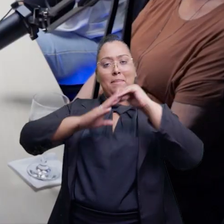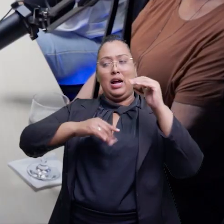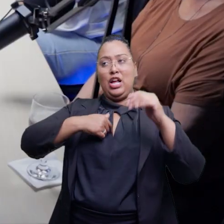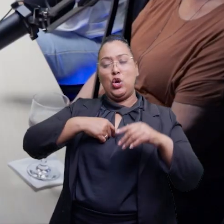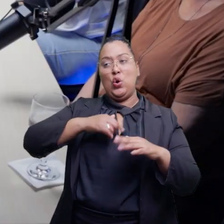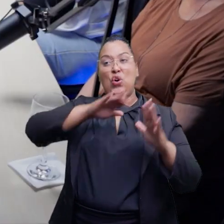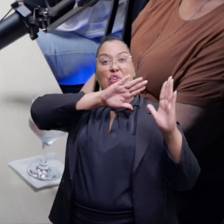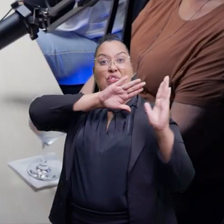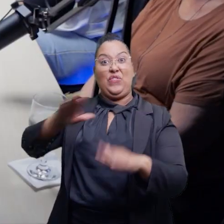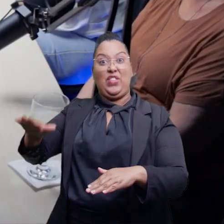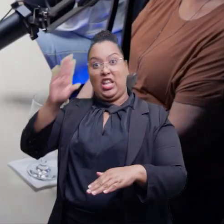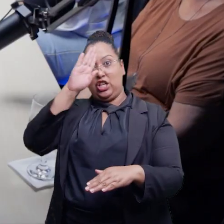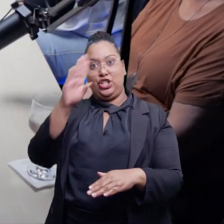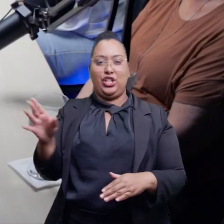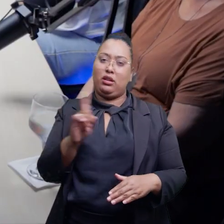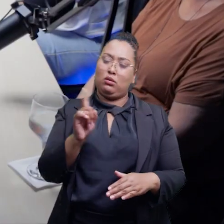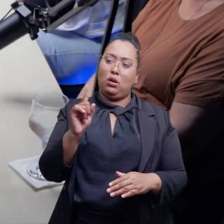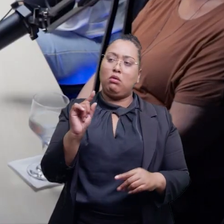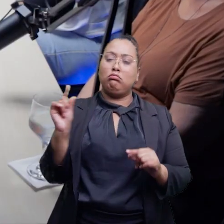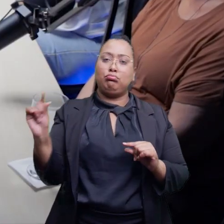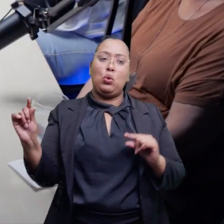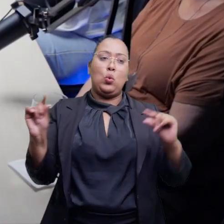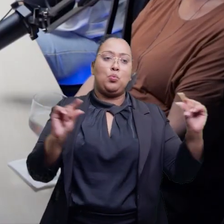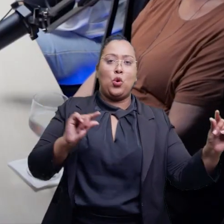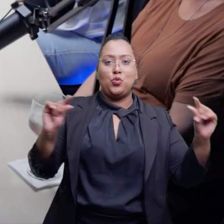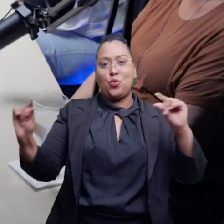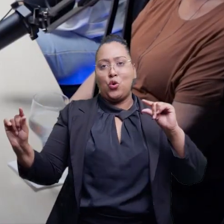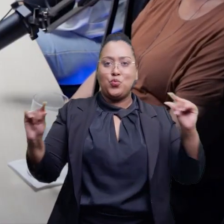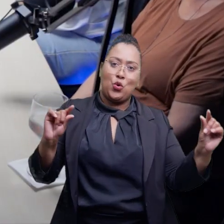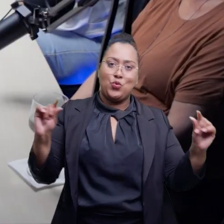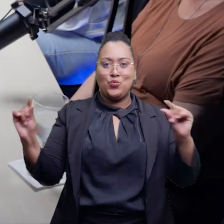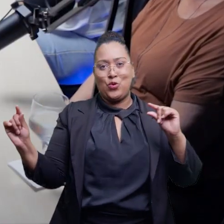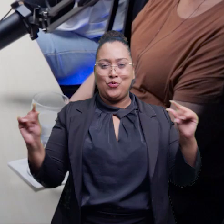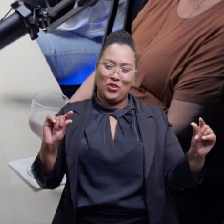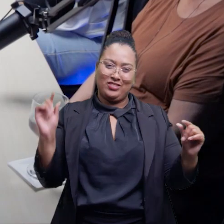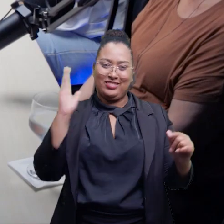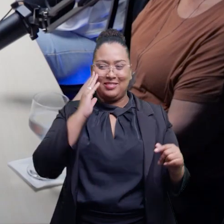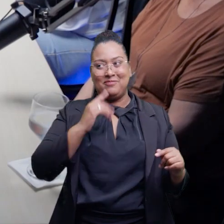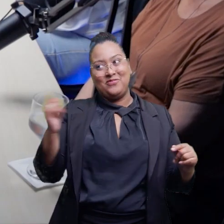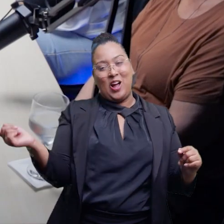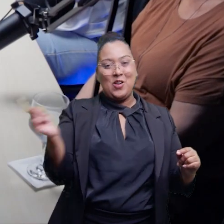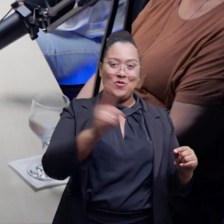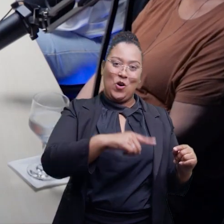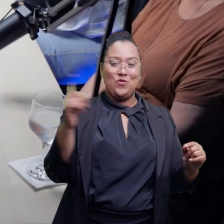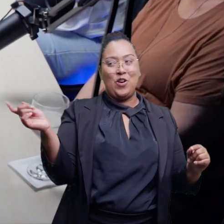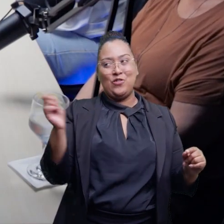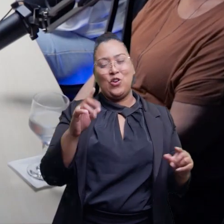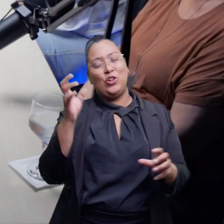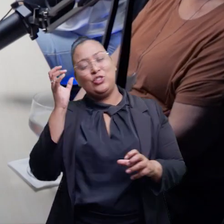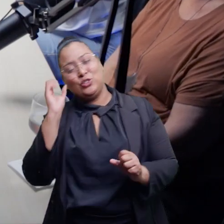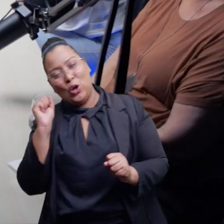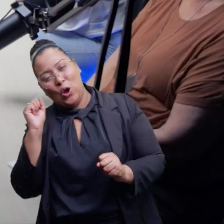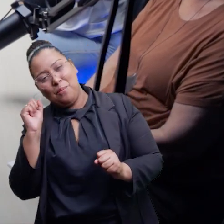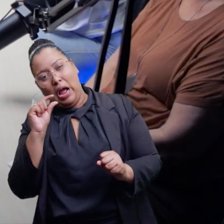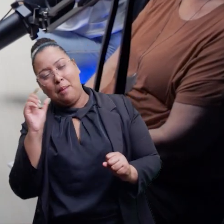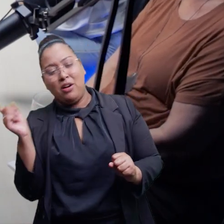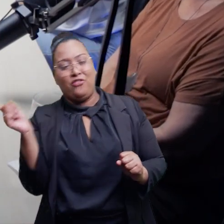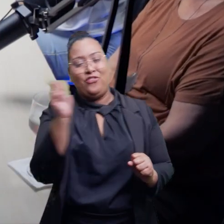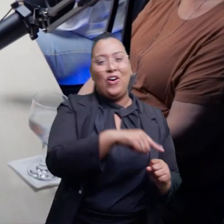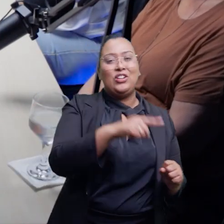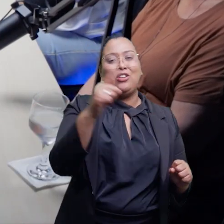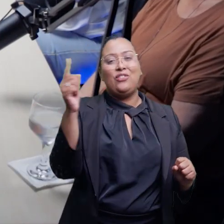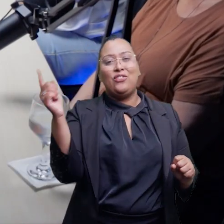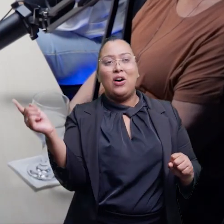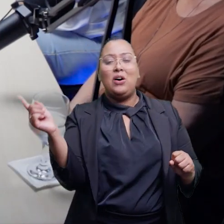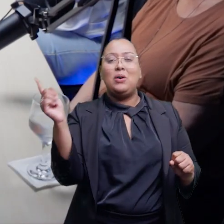Não foi direto que eu fiquei na casa deles, né? Foi aos poucos, ia um pouquinho, voltava pro abrigo, aí eu dormia uma vez, aí voltava